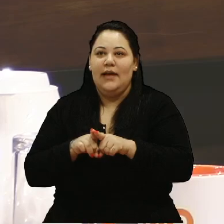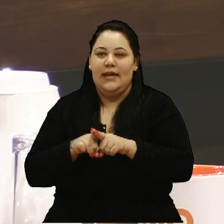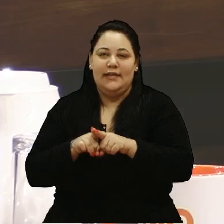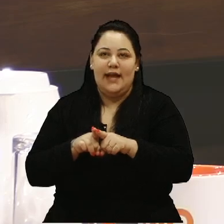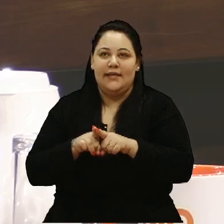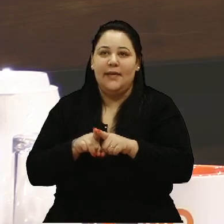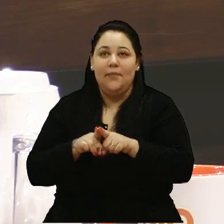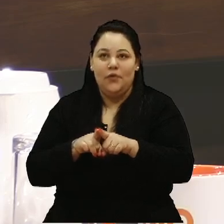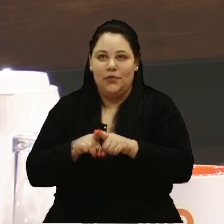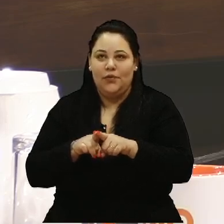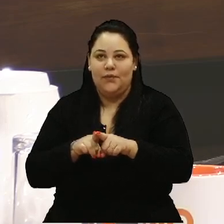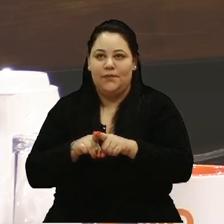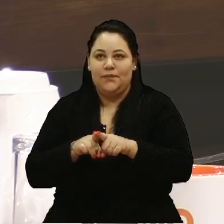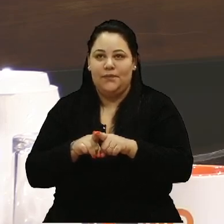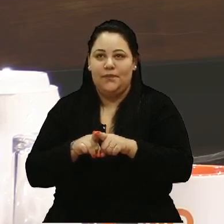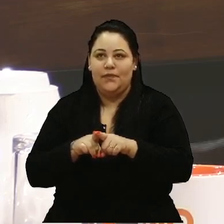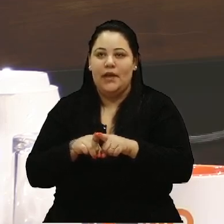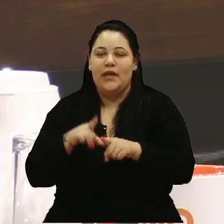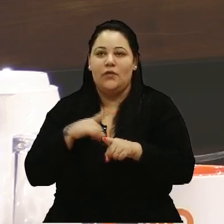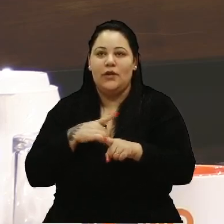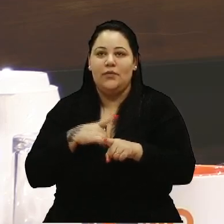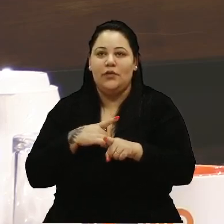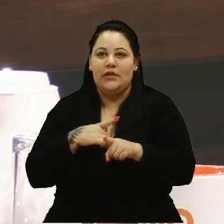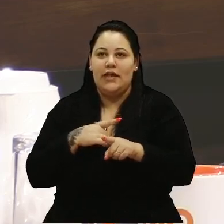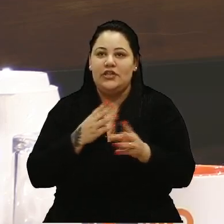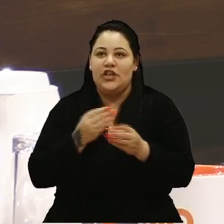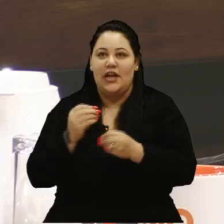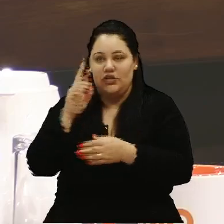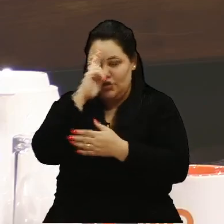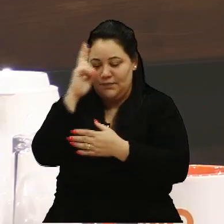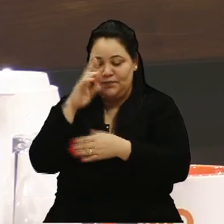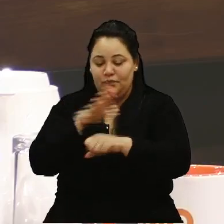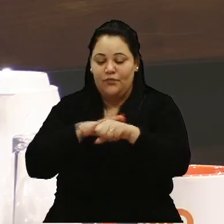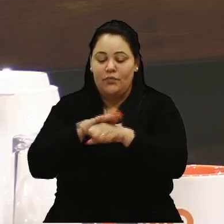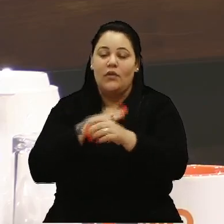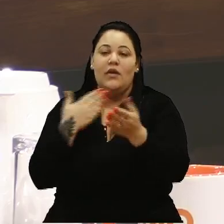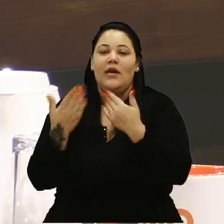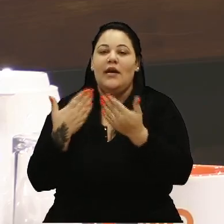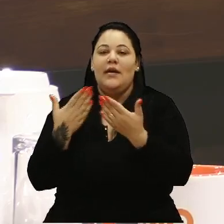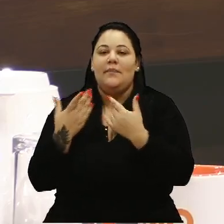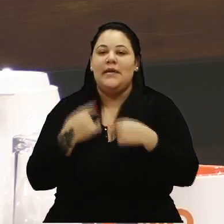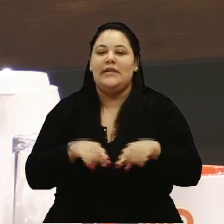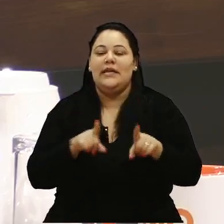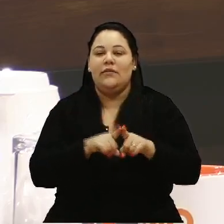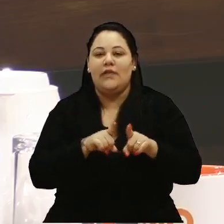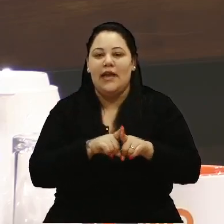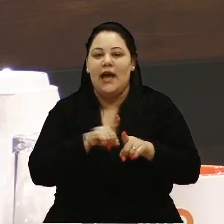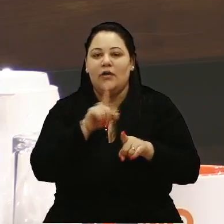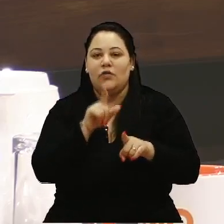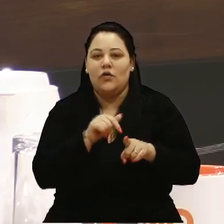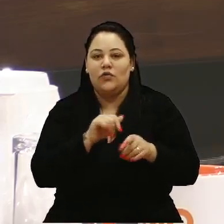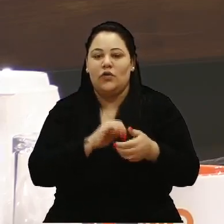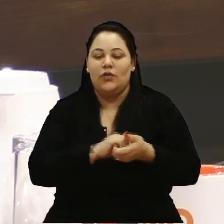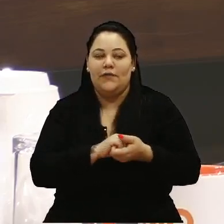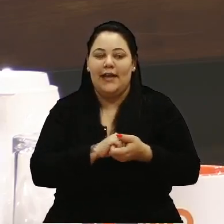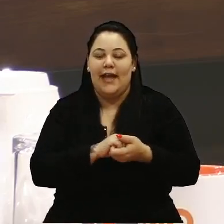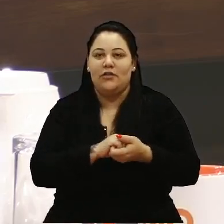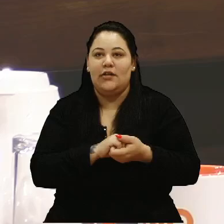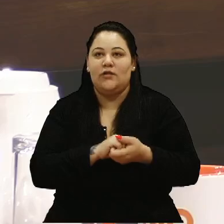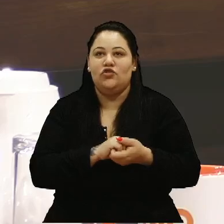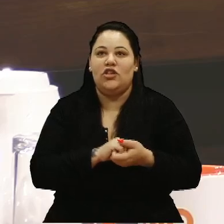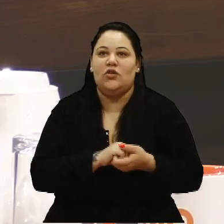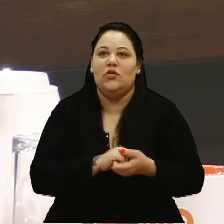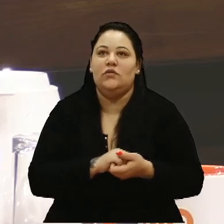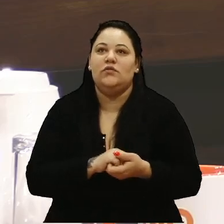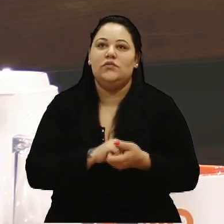a questão dos Correios, a diretoria, mas não tem o que fazer. A agência do Correio vai sair. Então,